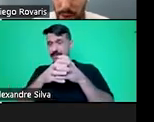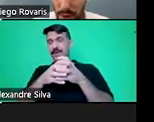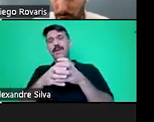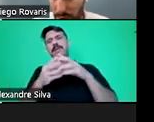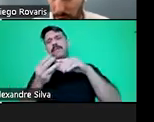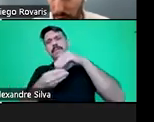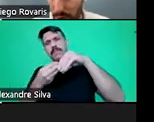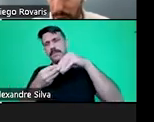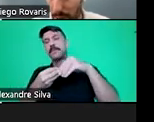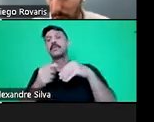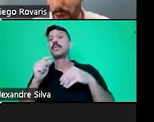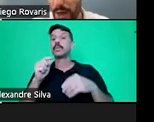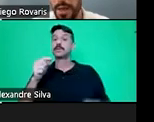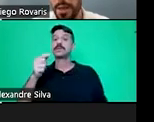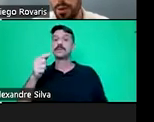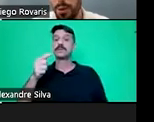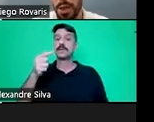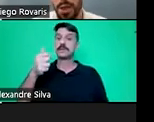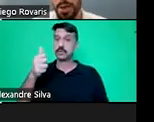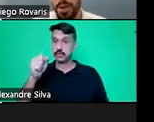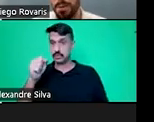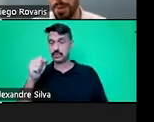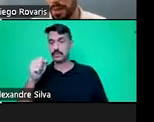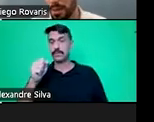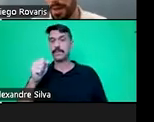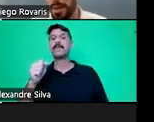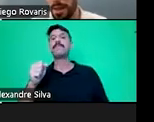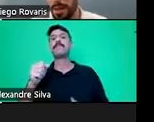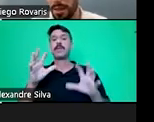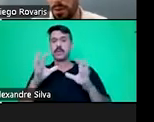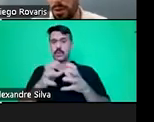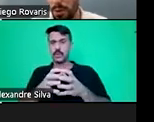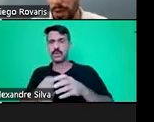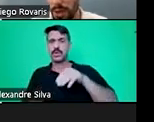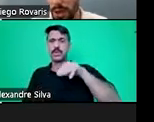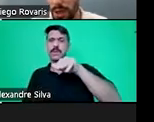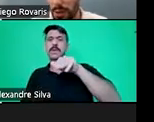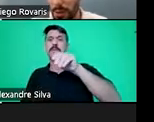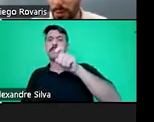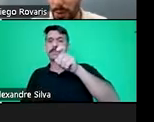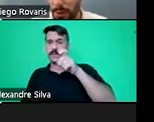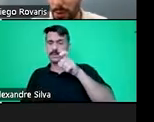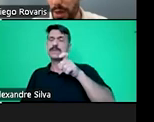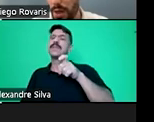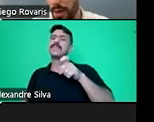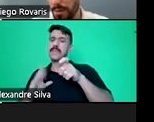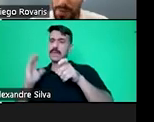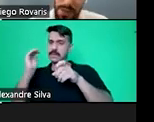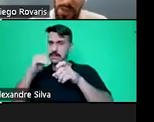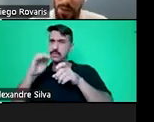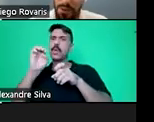com 718 indivíduos. Então, mesmo esse grupo que a gente chama de mix, ele ainda tem um componente